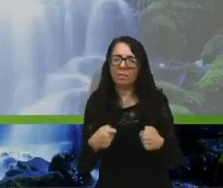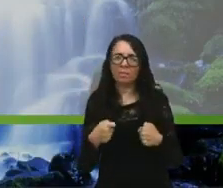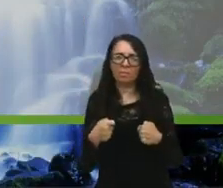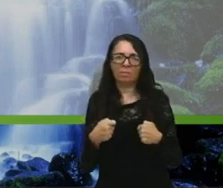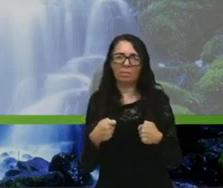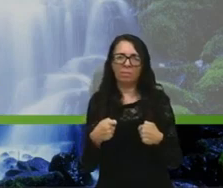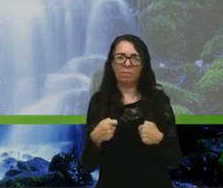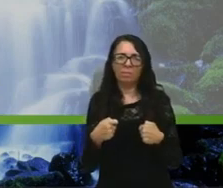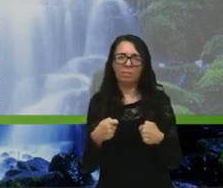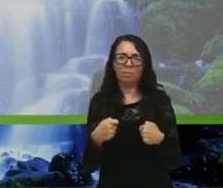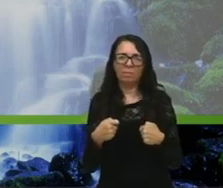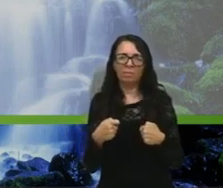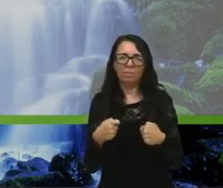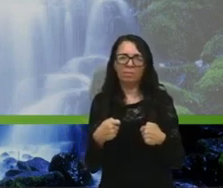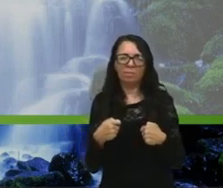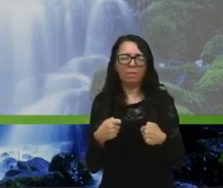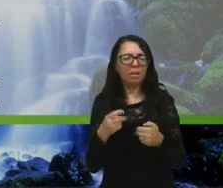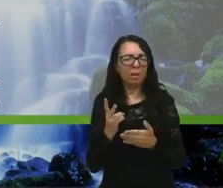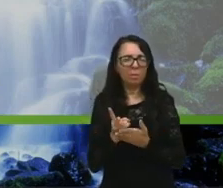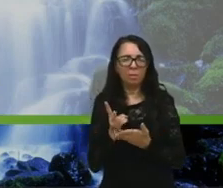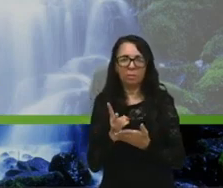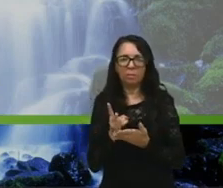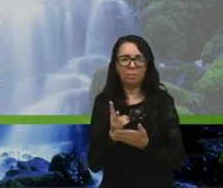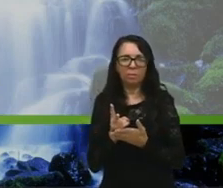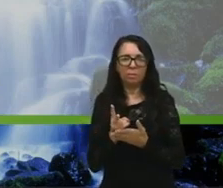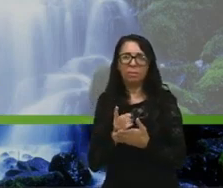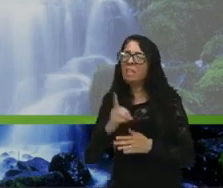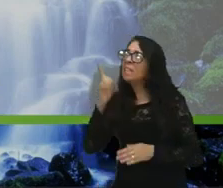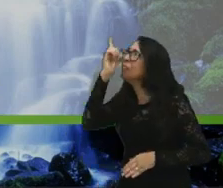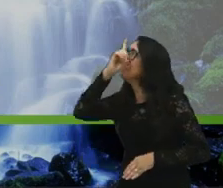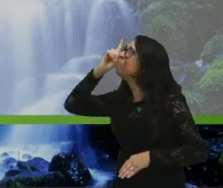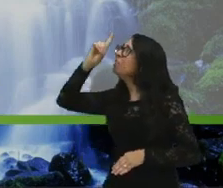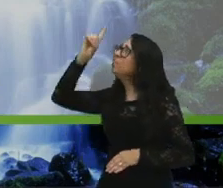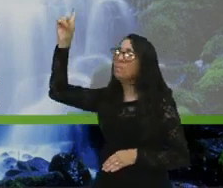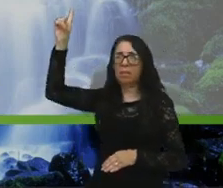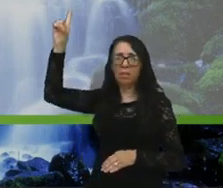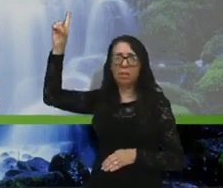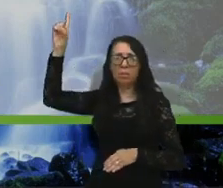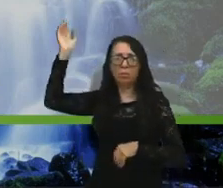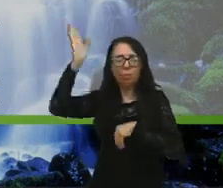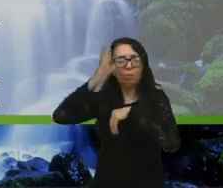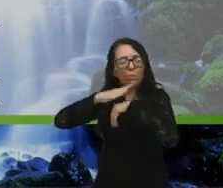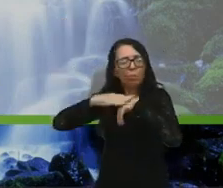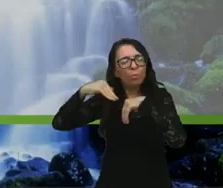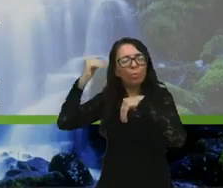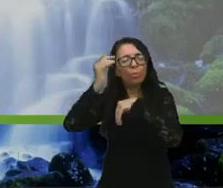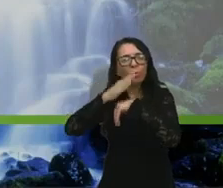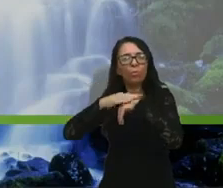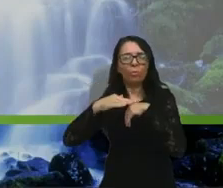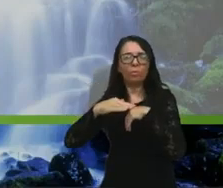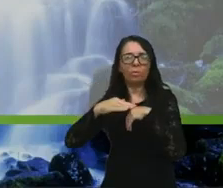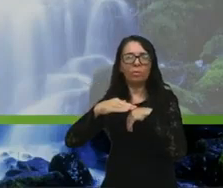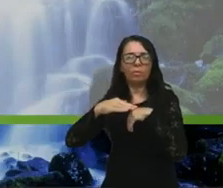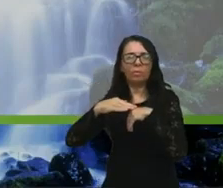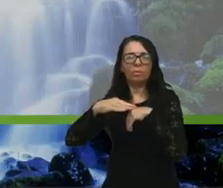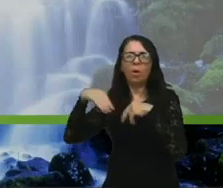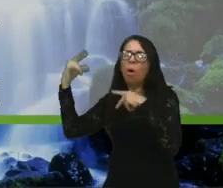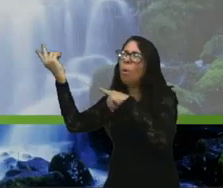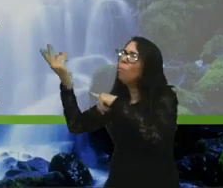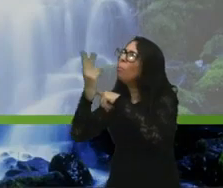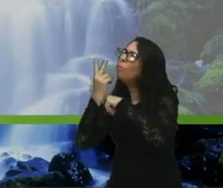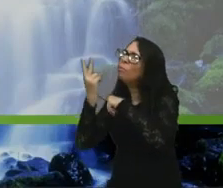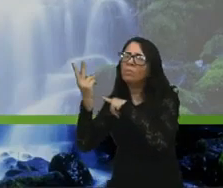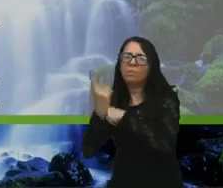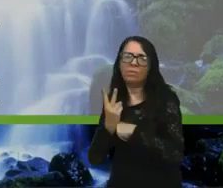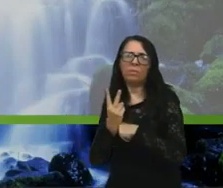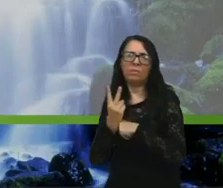se o resultado da nossa espiritualidade não for o mover do Espírito Santo.